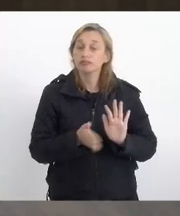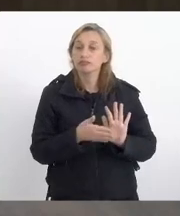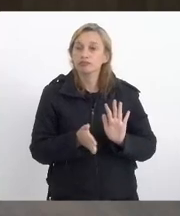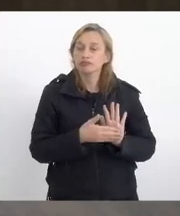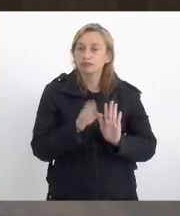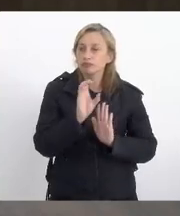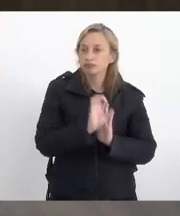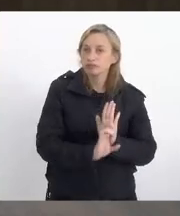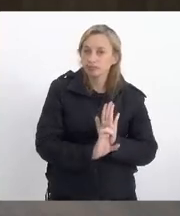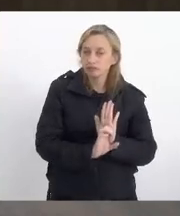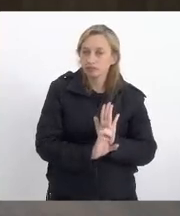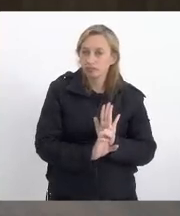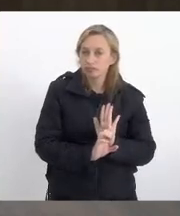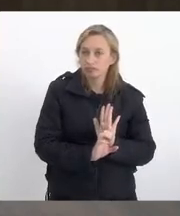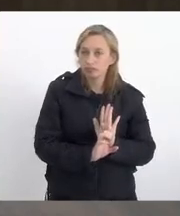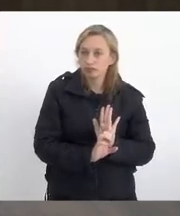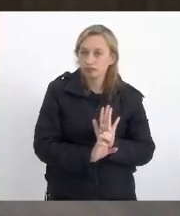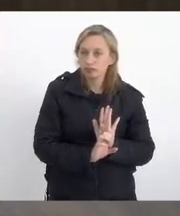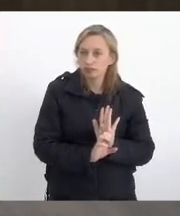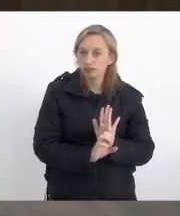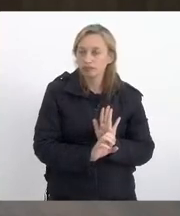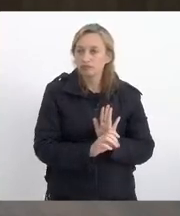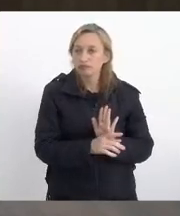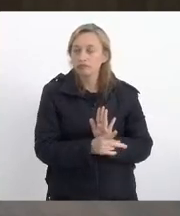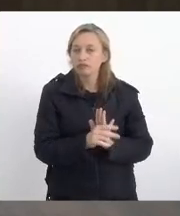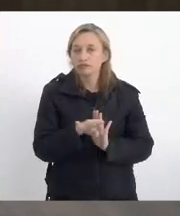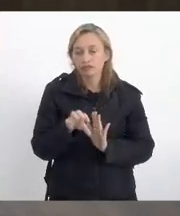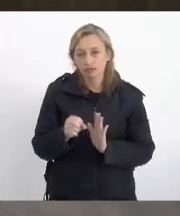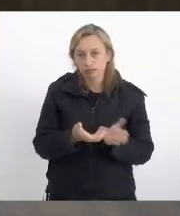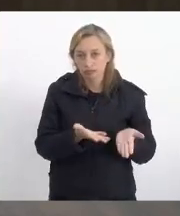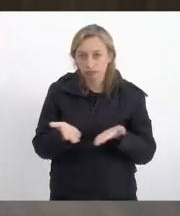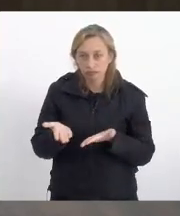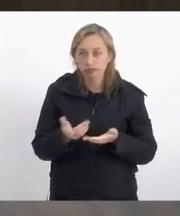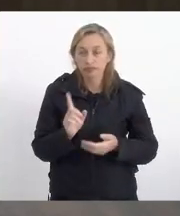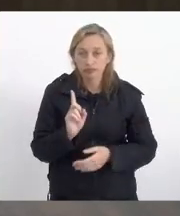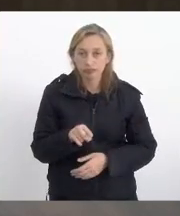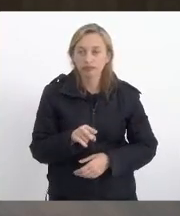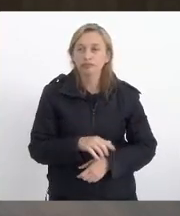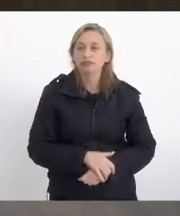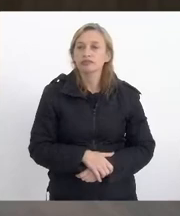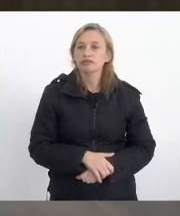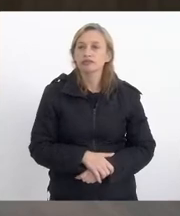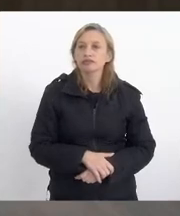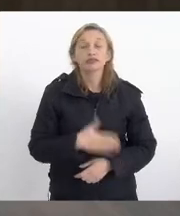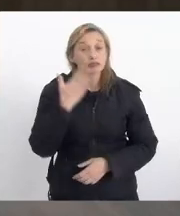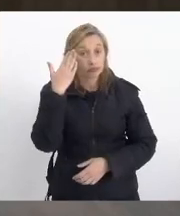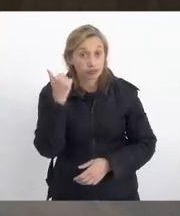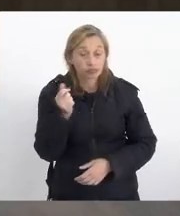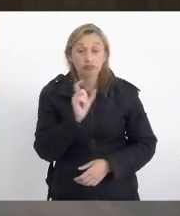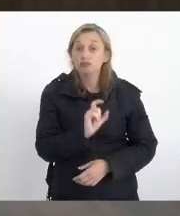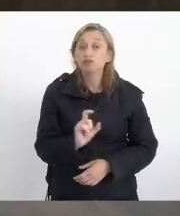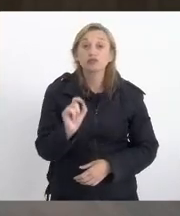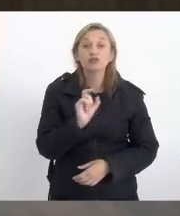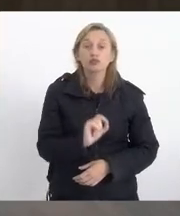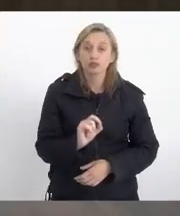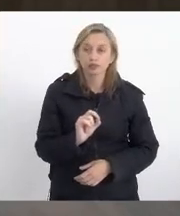emenda tendente a abolir essas cláusulas pétreas. Tá? Sabemos que